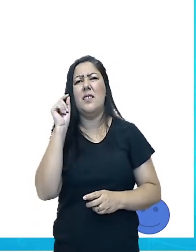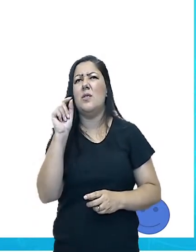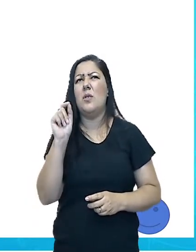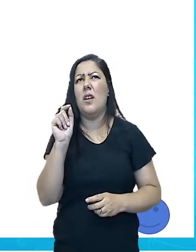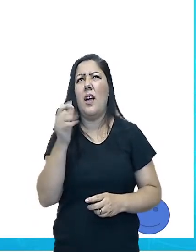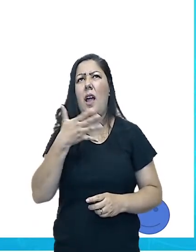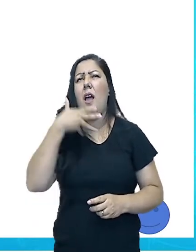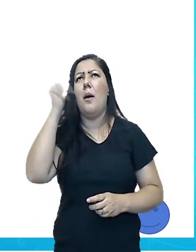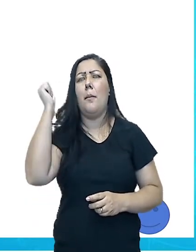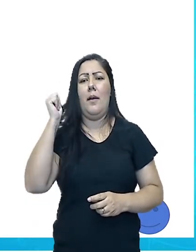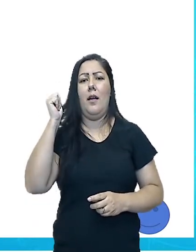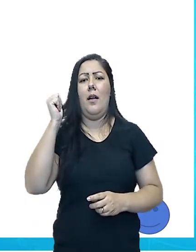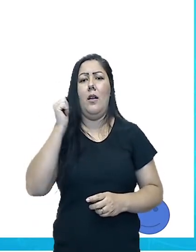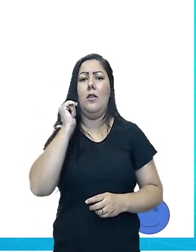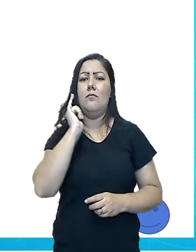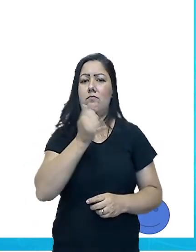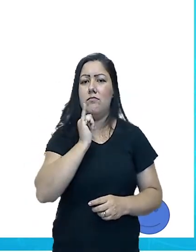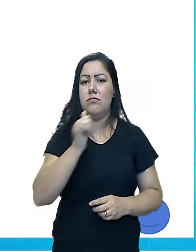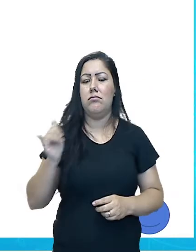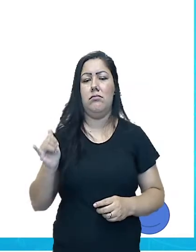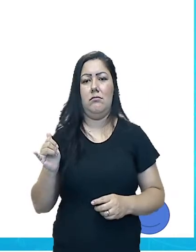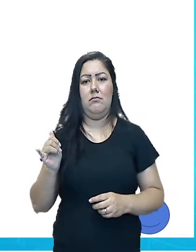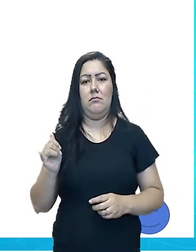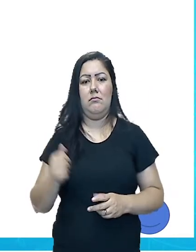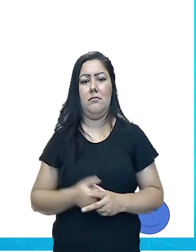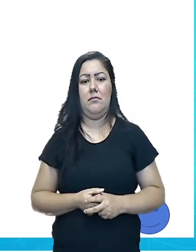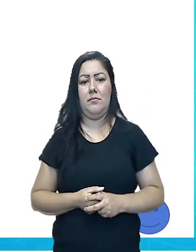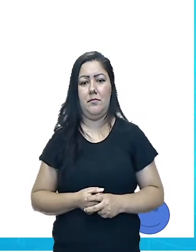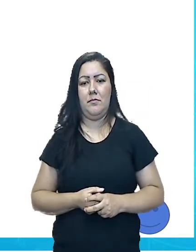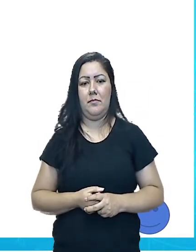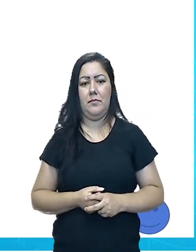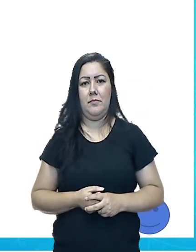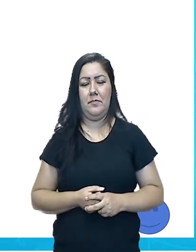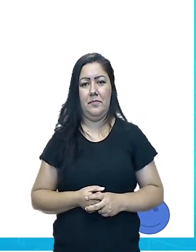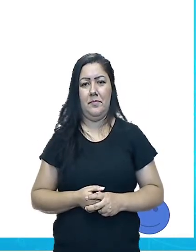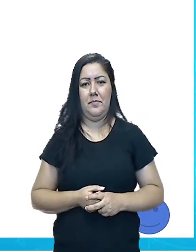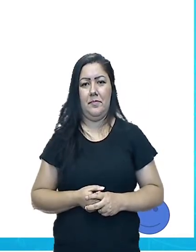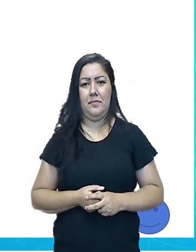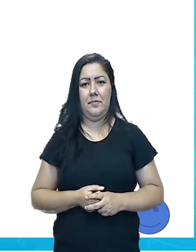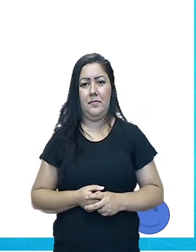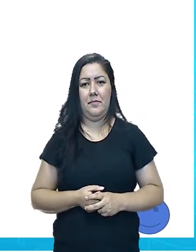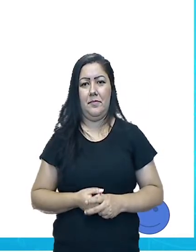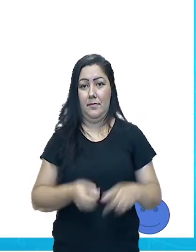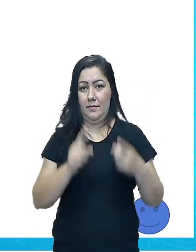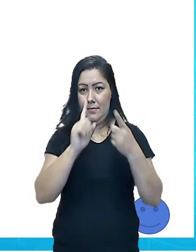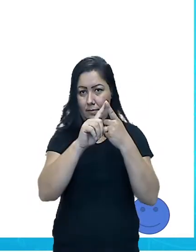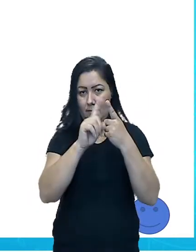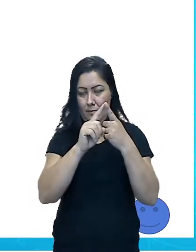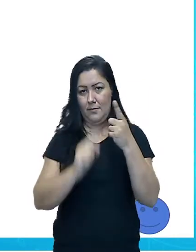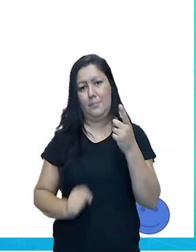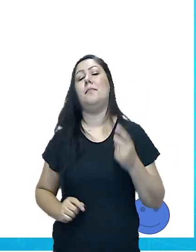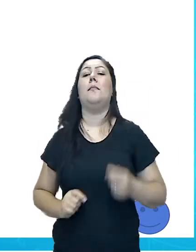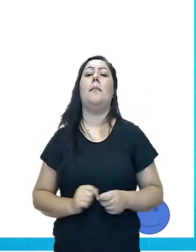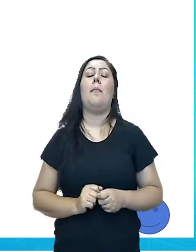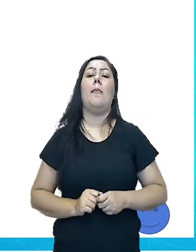você pode afirmar? Você vai afirmar assim, os portugueses descobriram o Brasil?